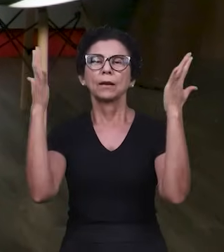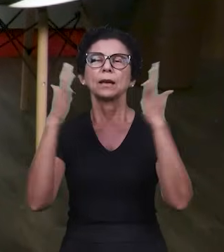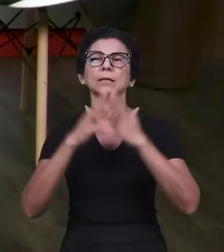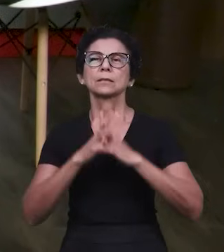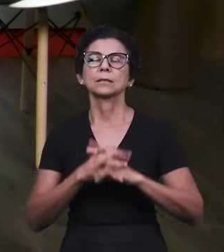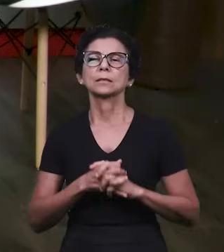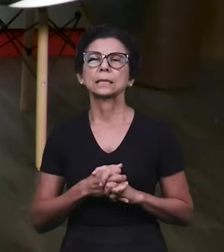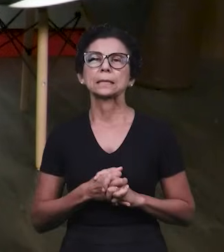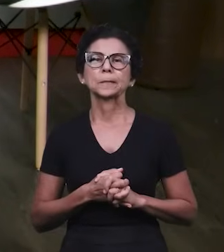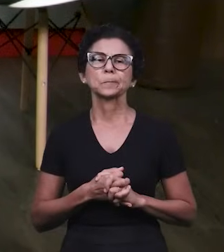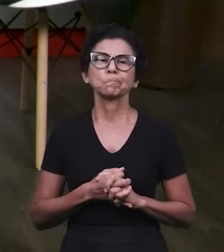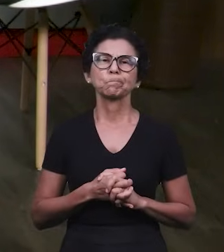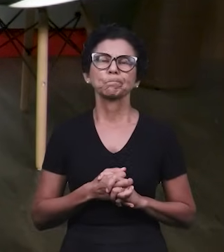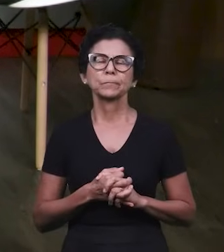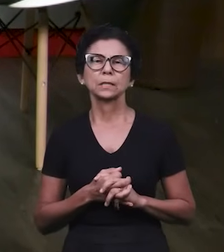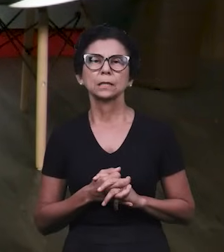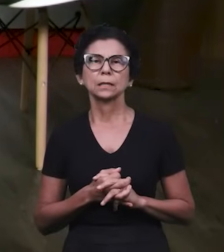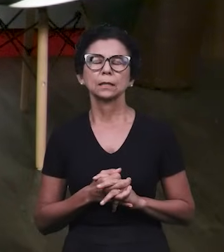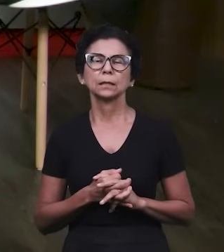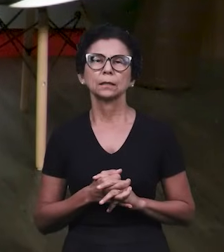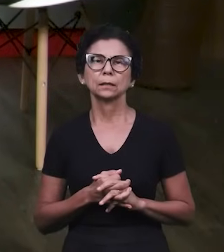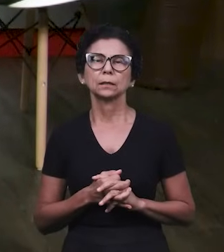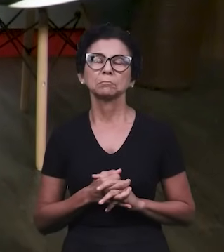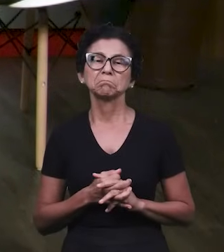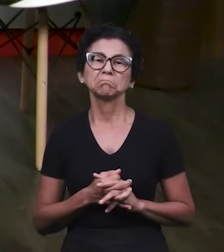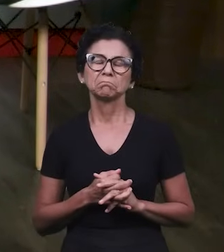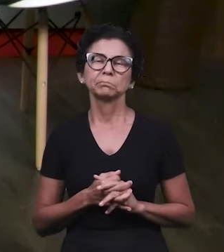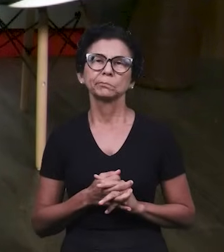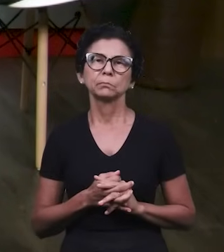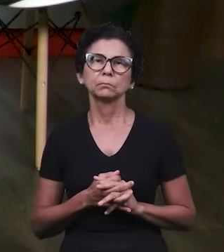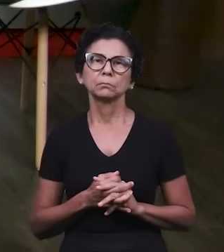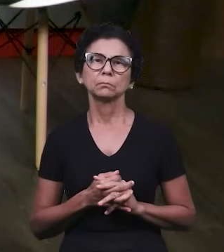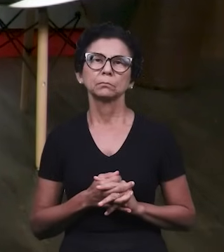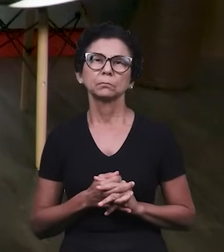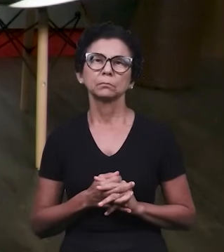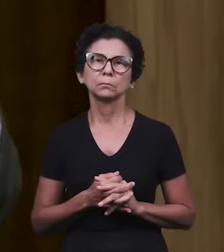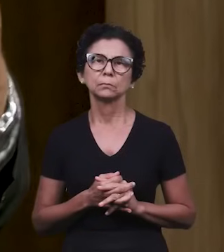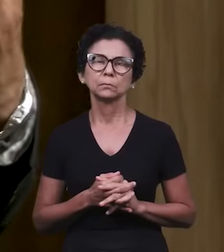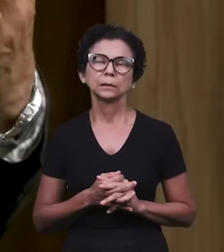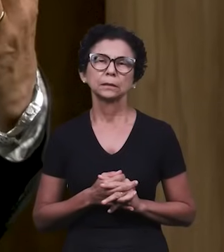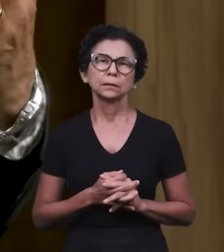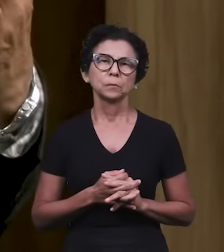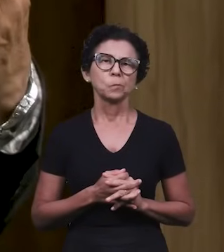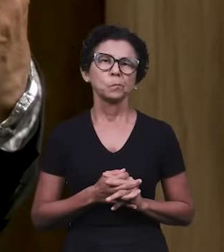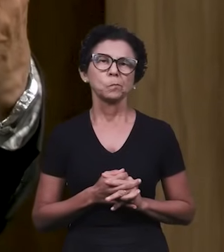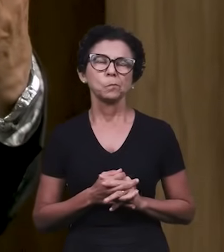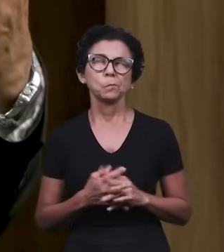estará esse alcance, né, de forma muito representativa, né,